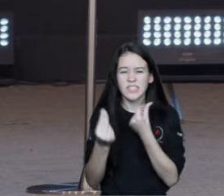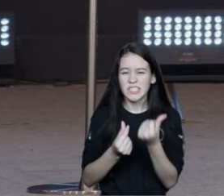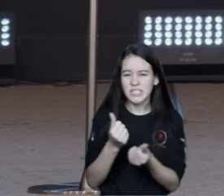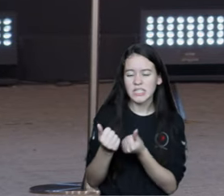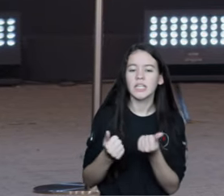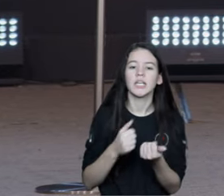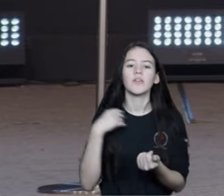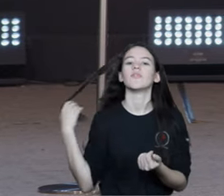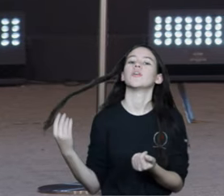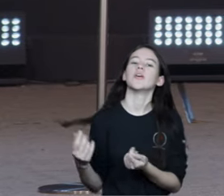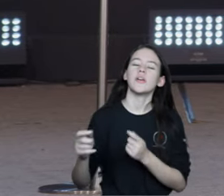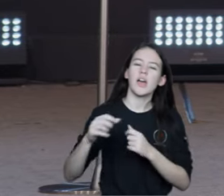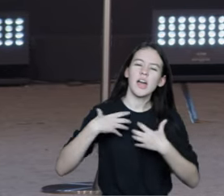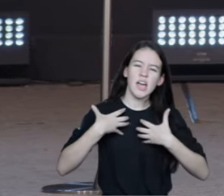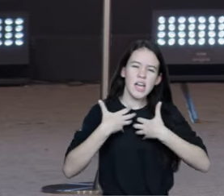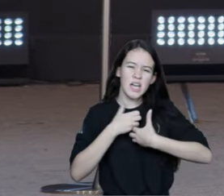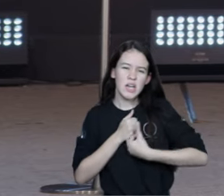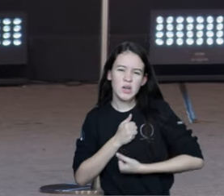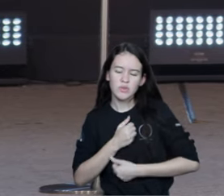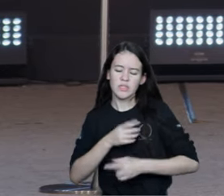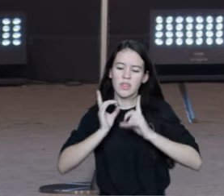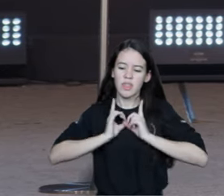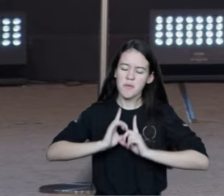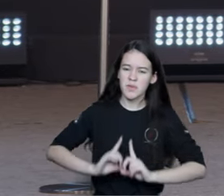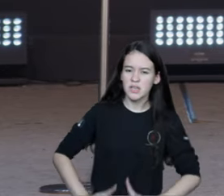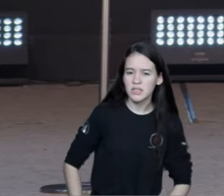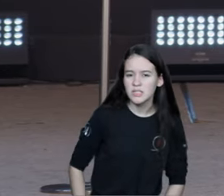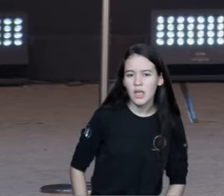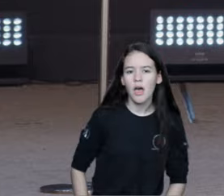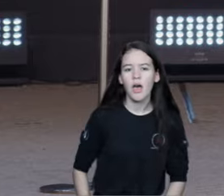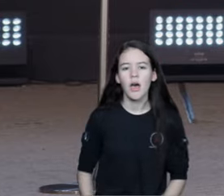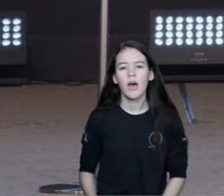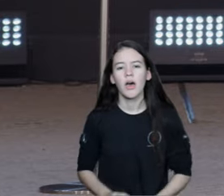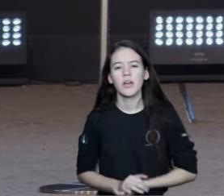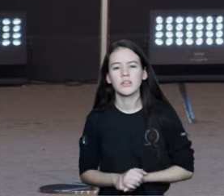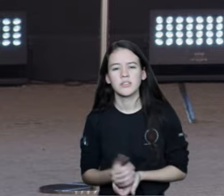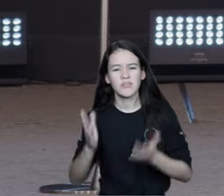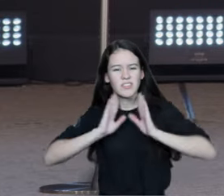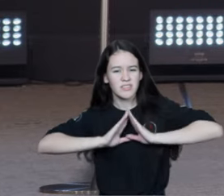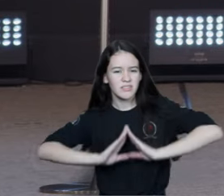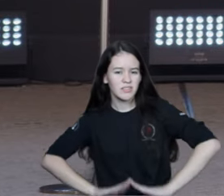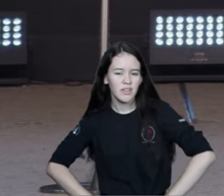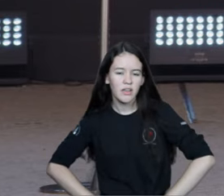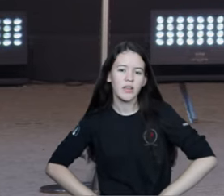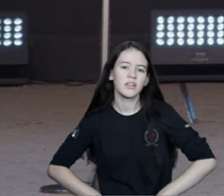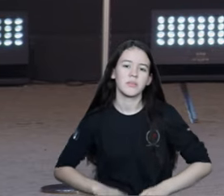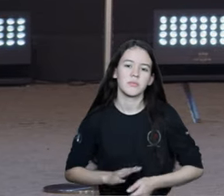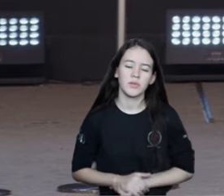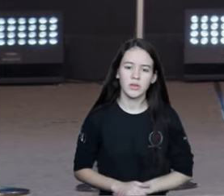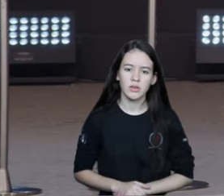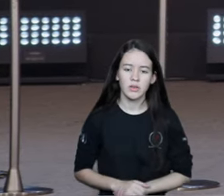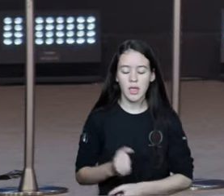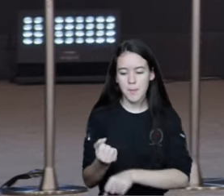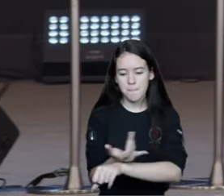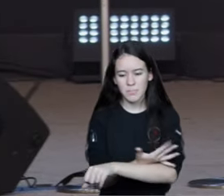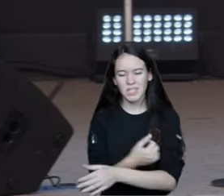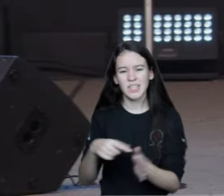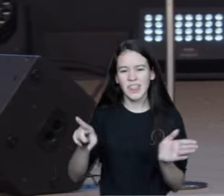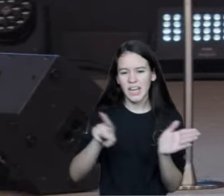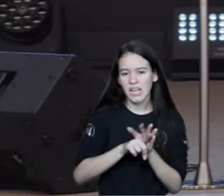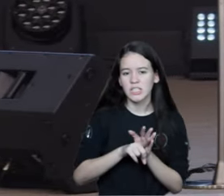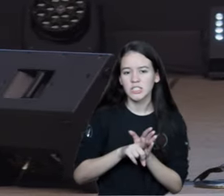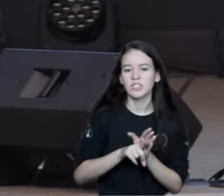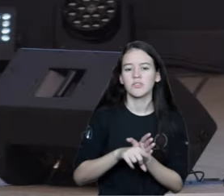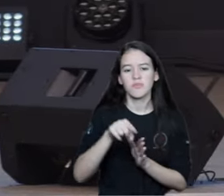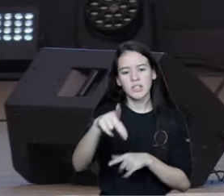a ser dominado por angústia por depressão por desânimo por emoções negativas